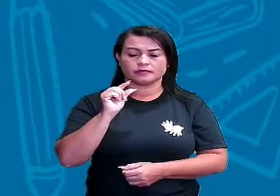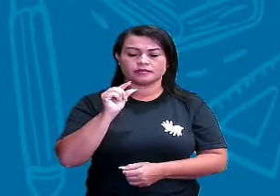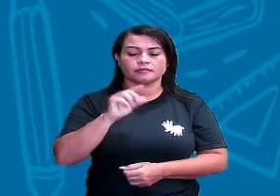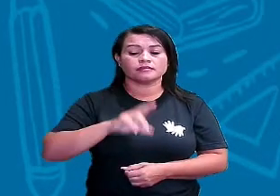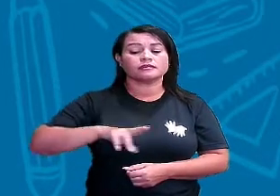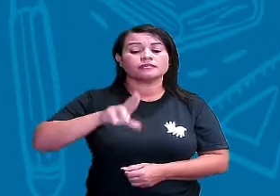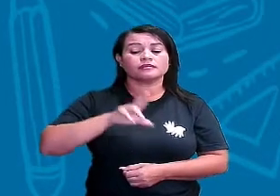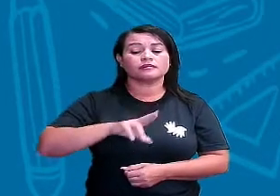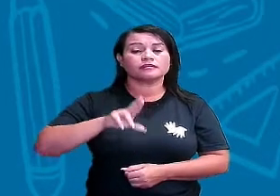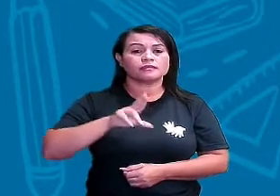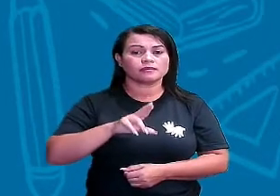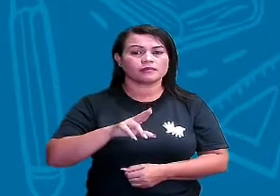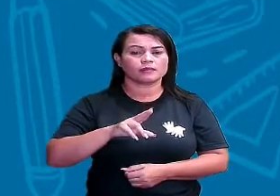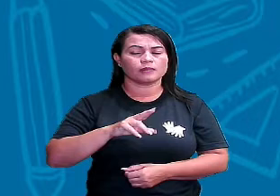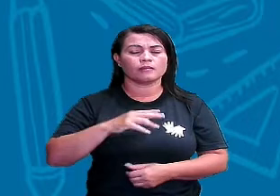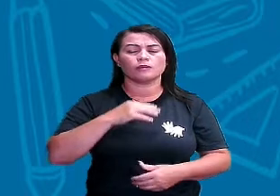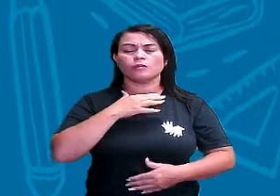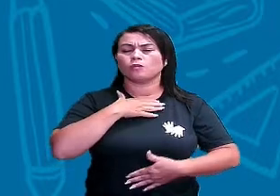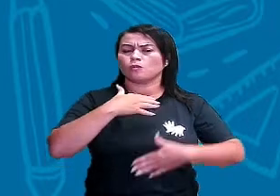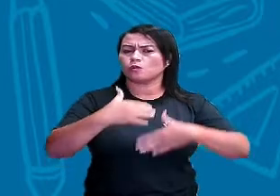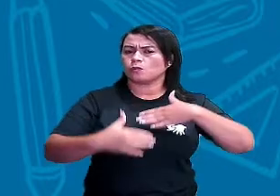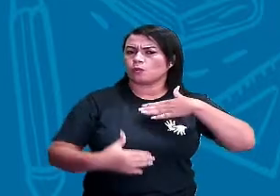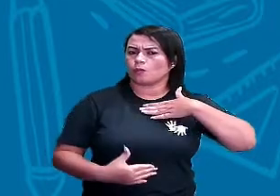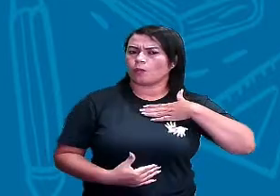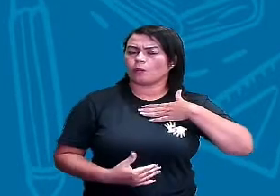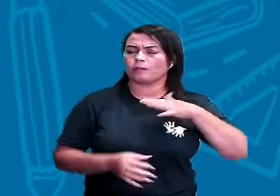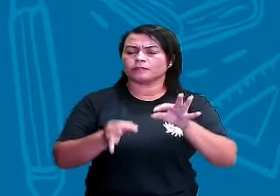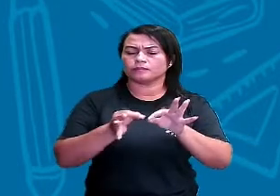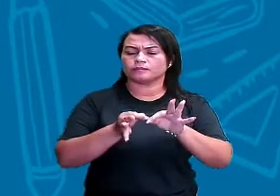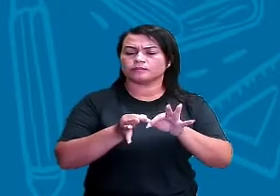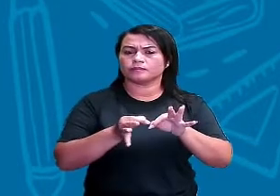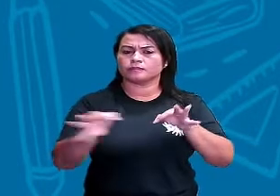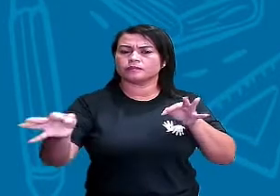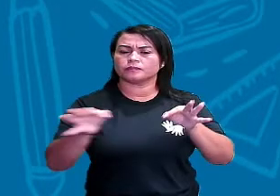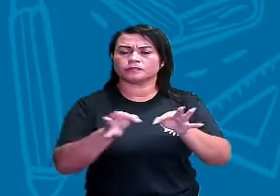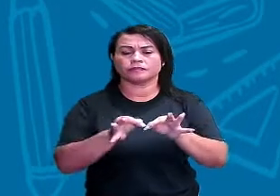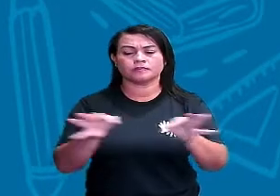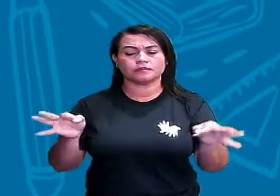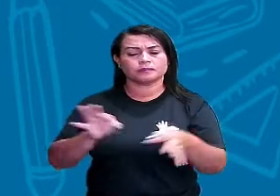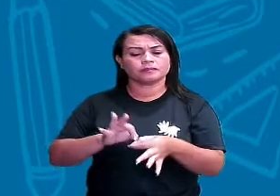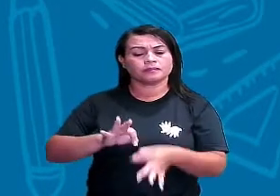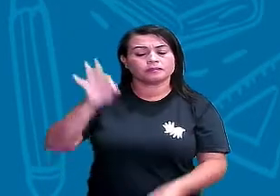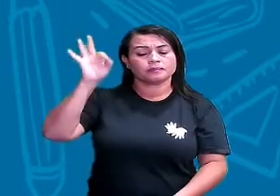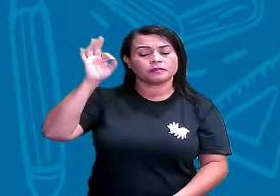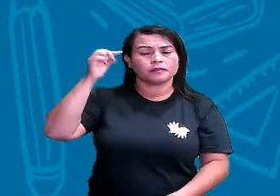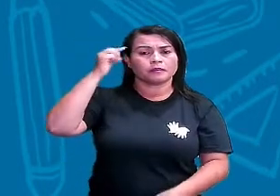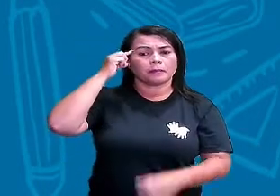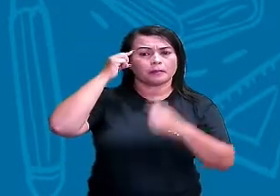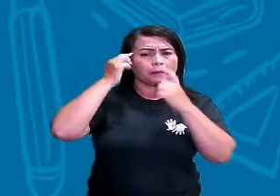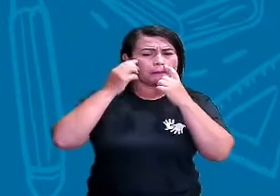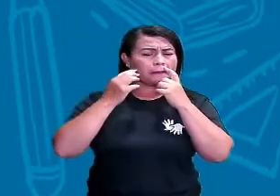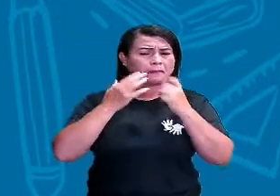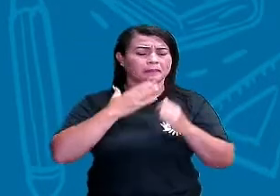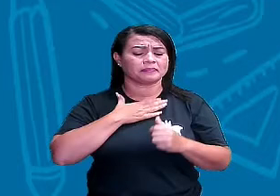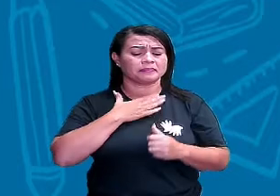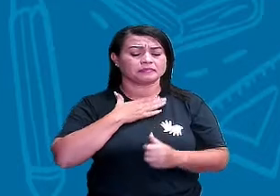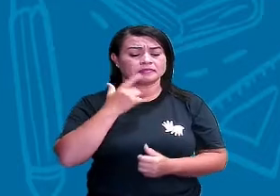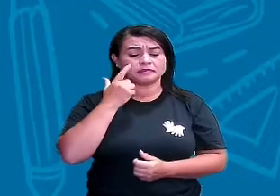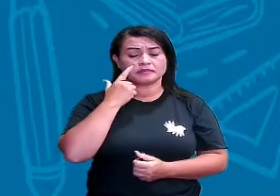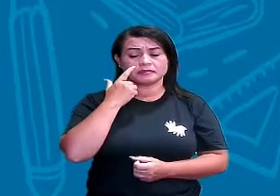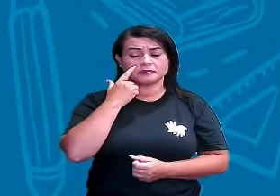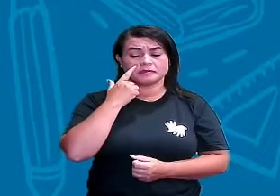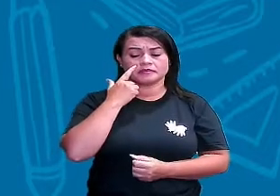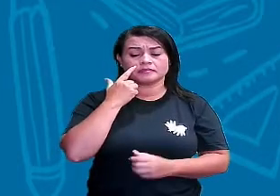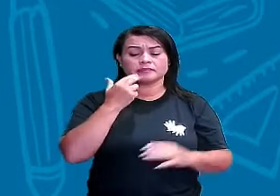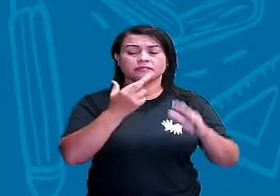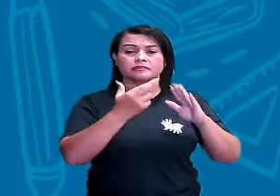Vamos usar as partes do nosso corpo para medir. Então, pensa comigo. Determine as medidas não